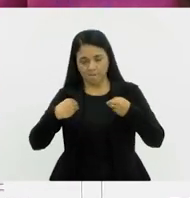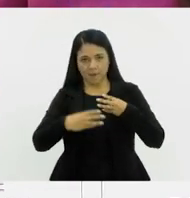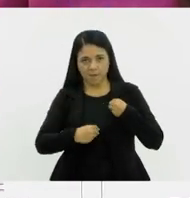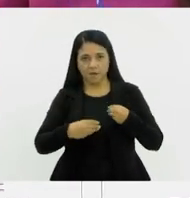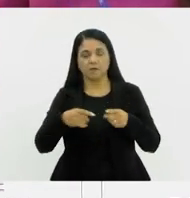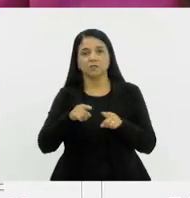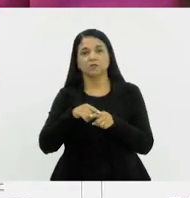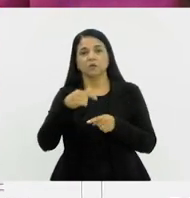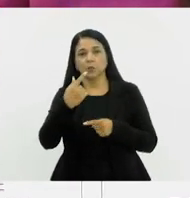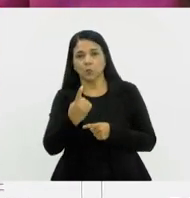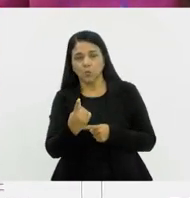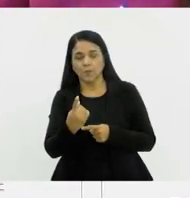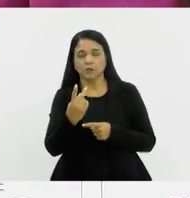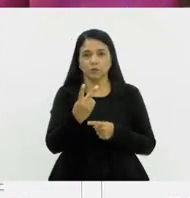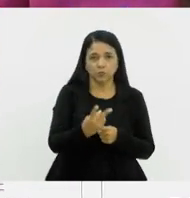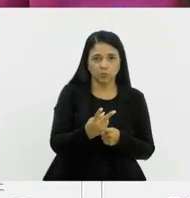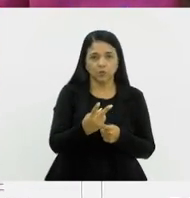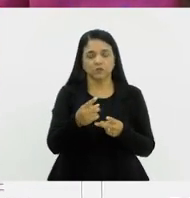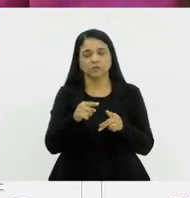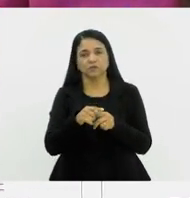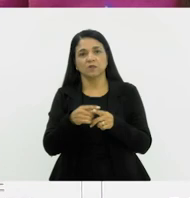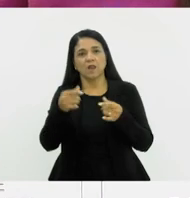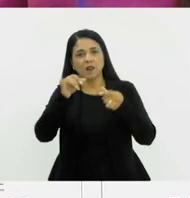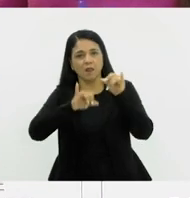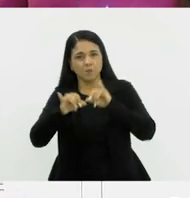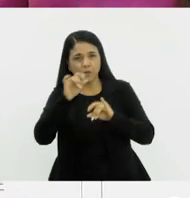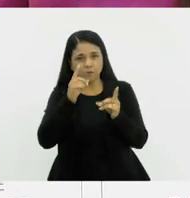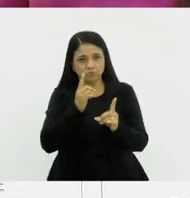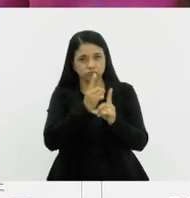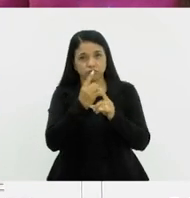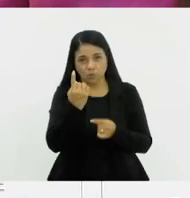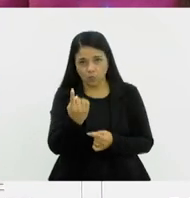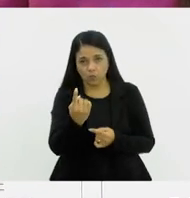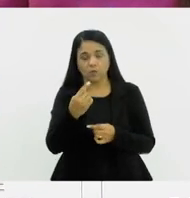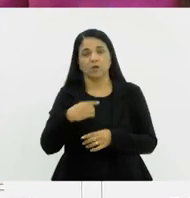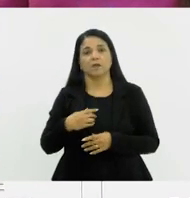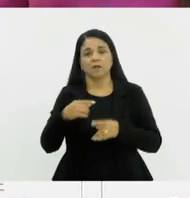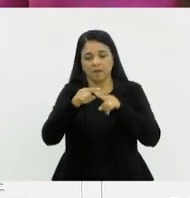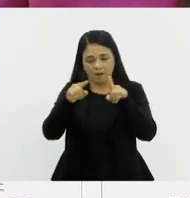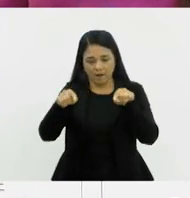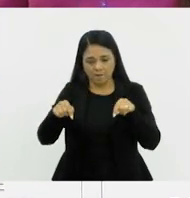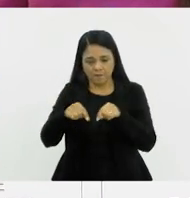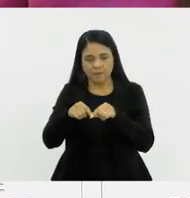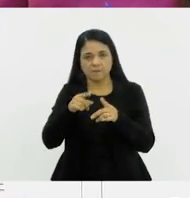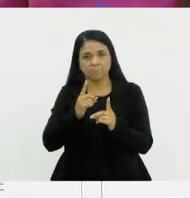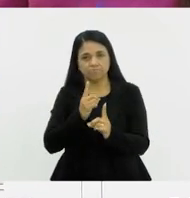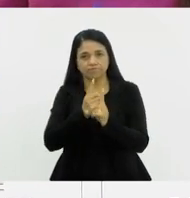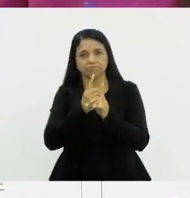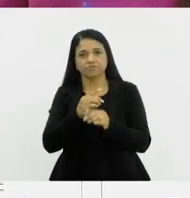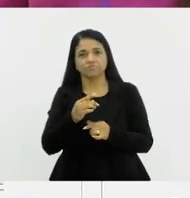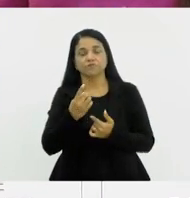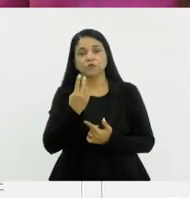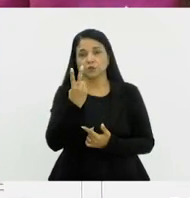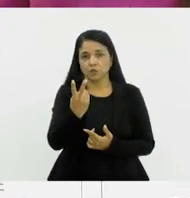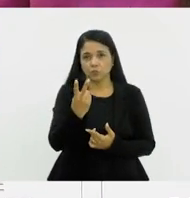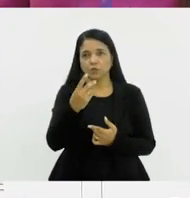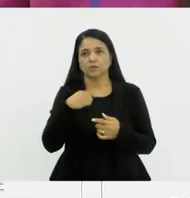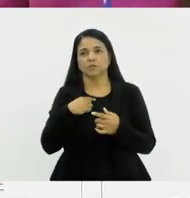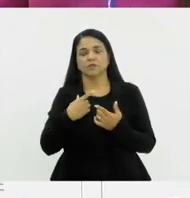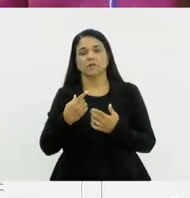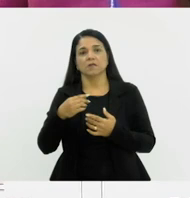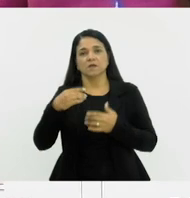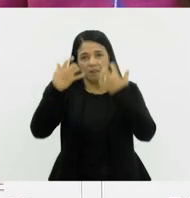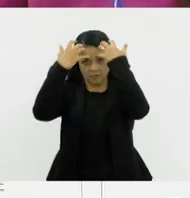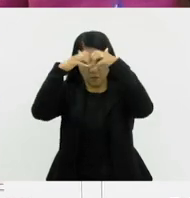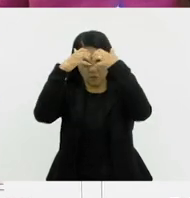móvel, duas, laboratório diagnóstico, um, cabine biológica, duas. Aí vem sala de imunização, uma,